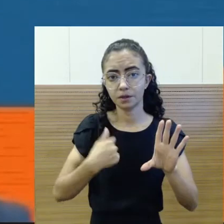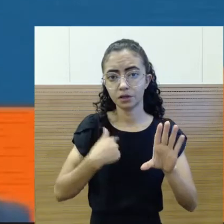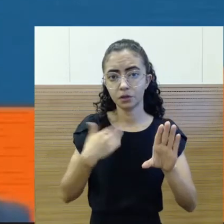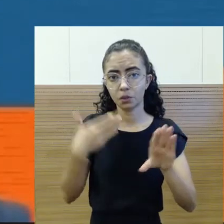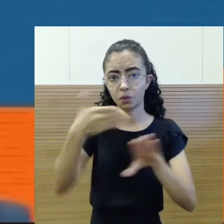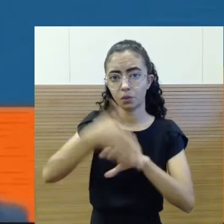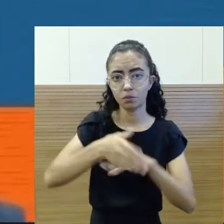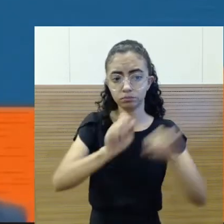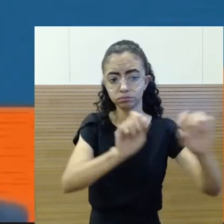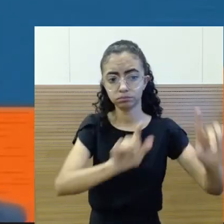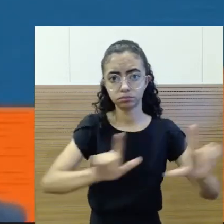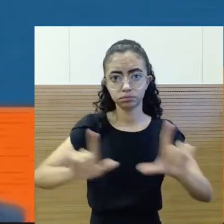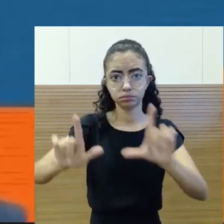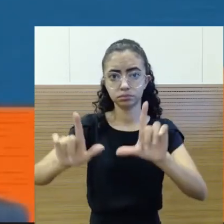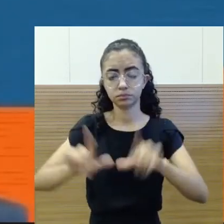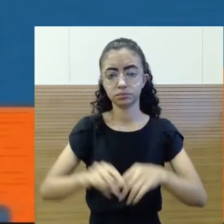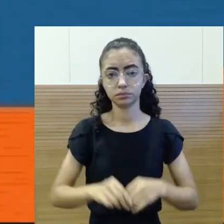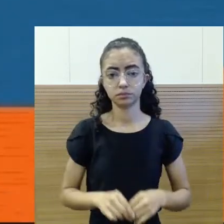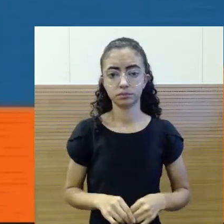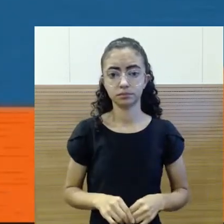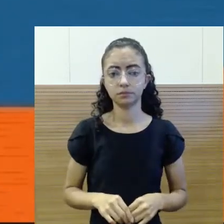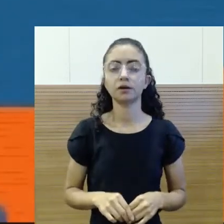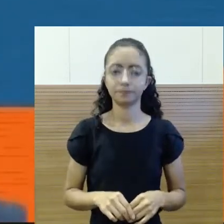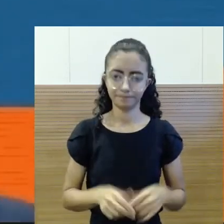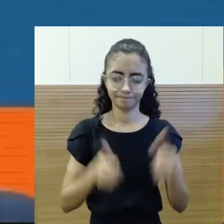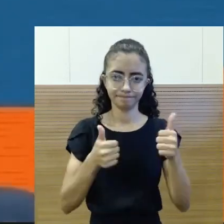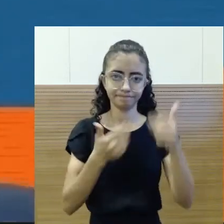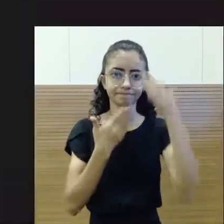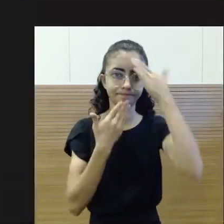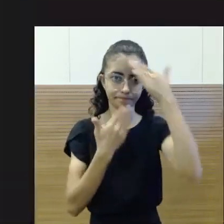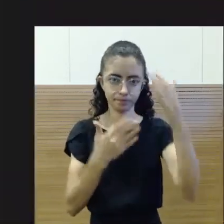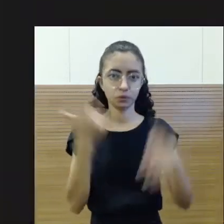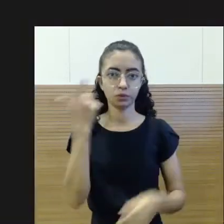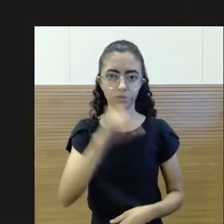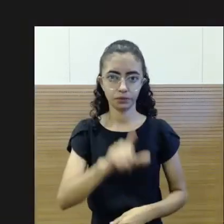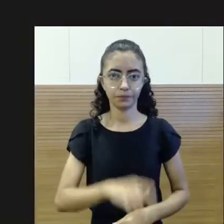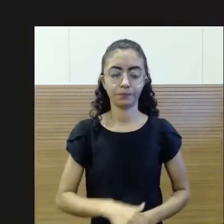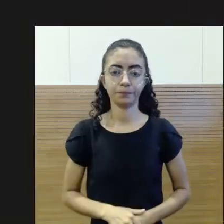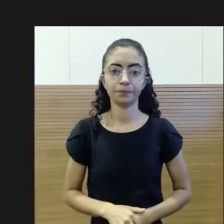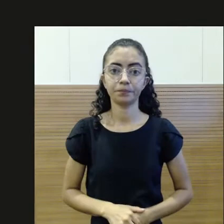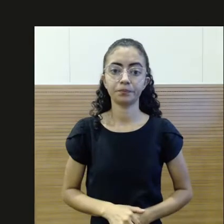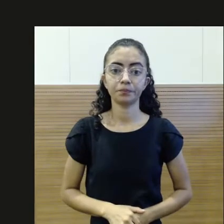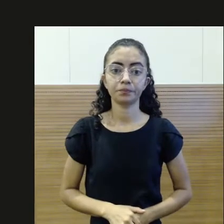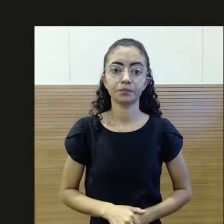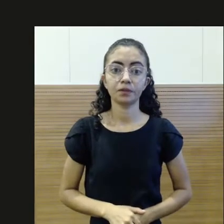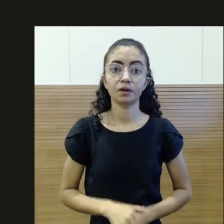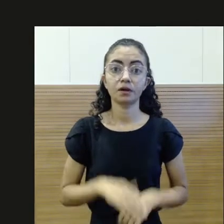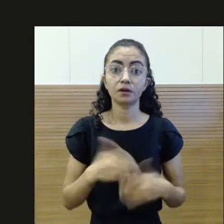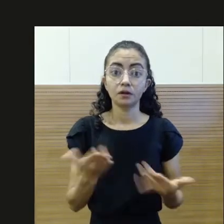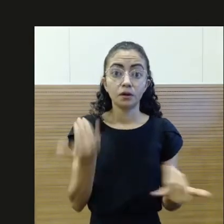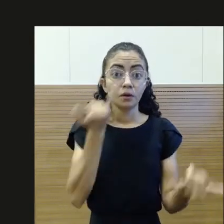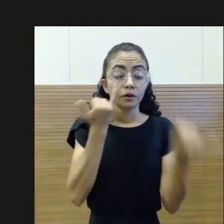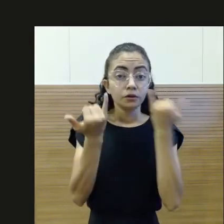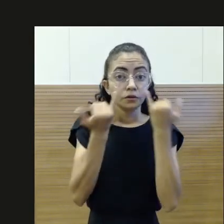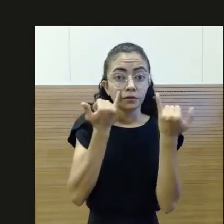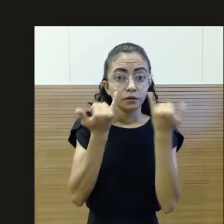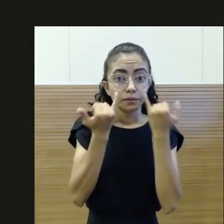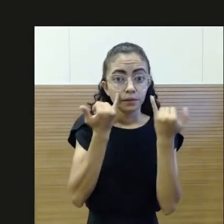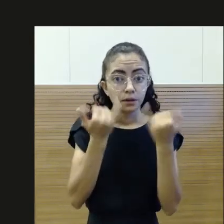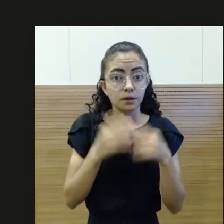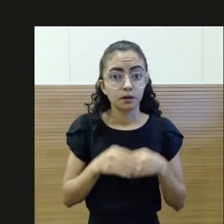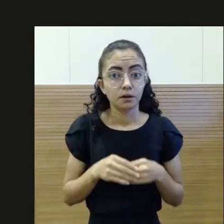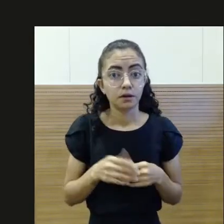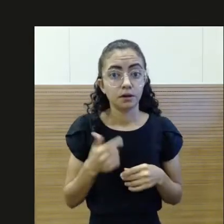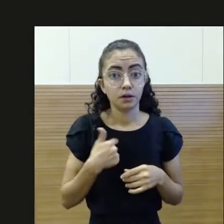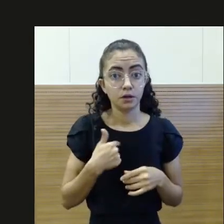possa fazê-lo. Isso, obrigado, já tem. E é só para informar que eu vou